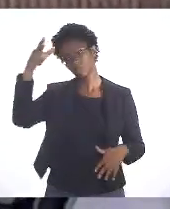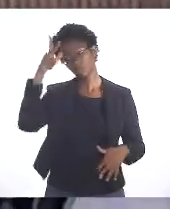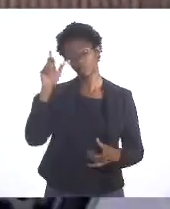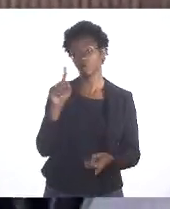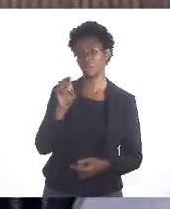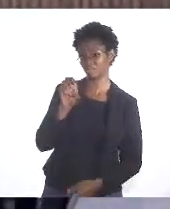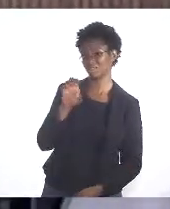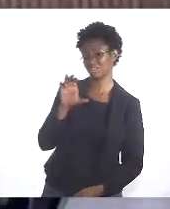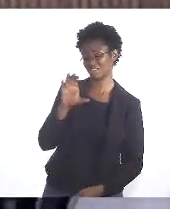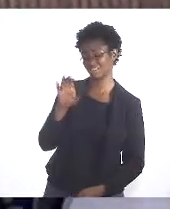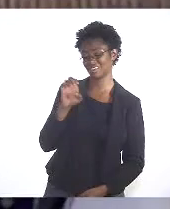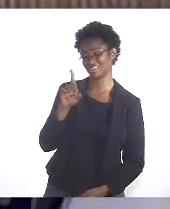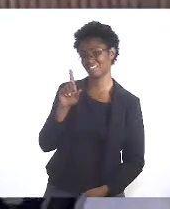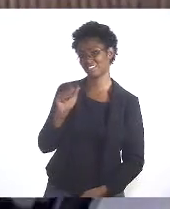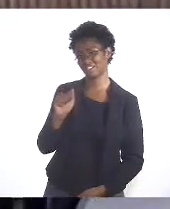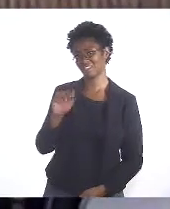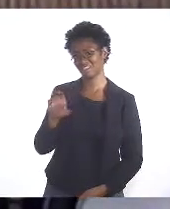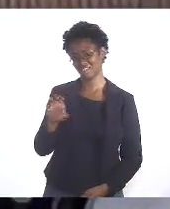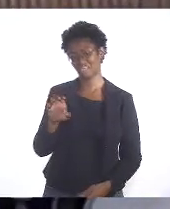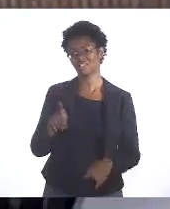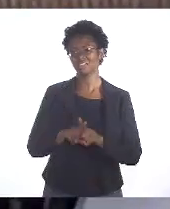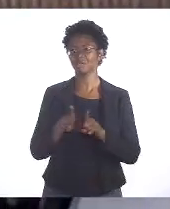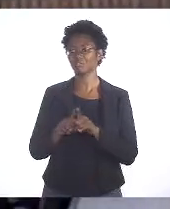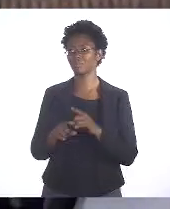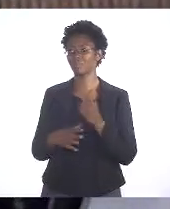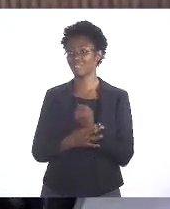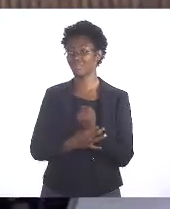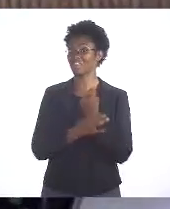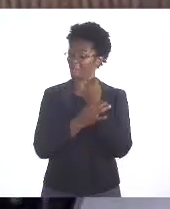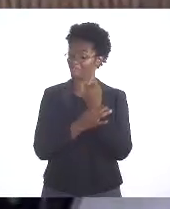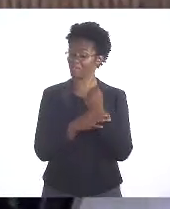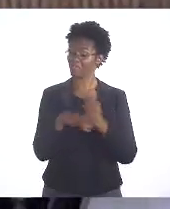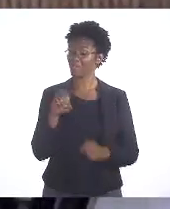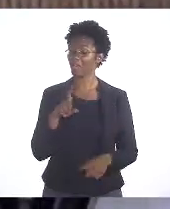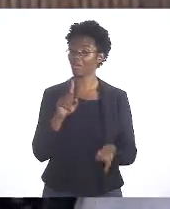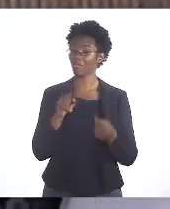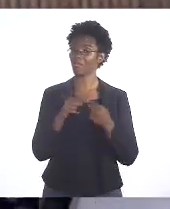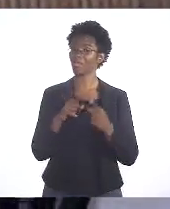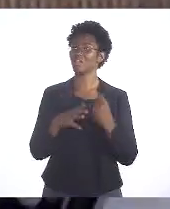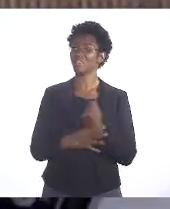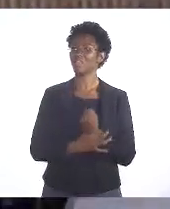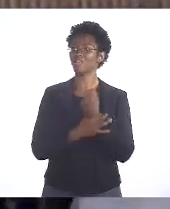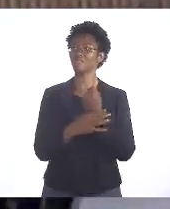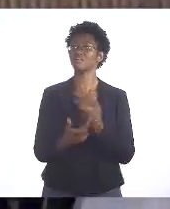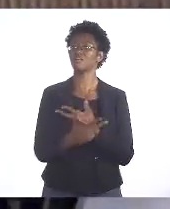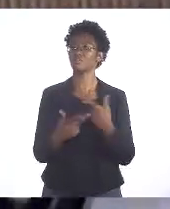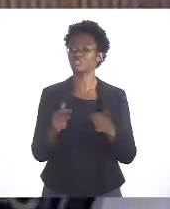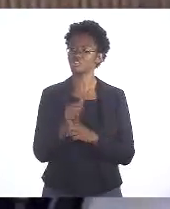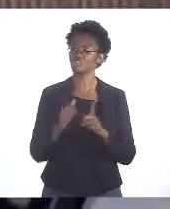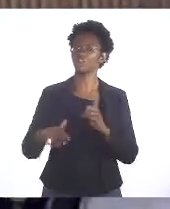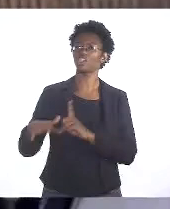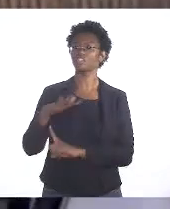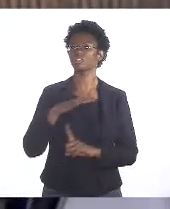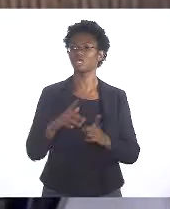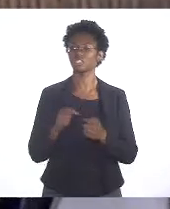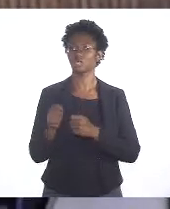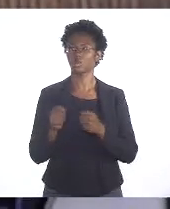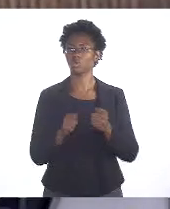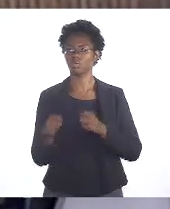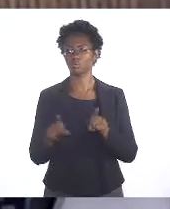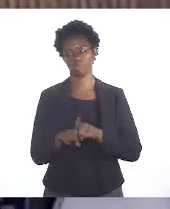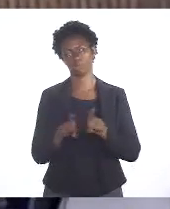SEDAI, e o quanto defendê-la significa defender as questões sociais, econômicas, porque a gente está falando